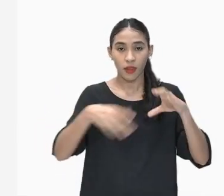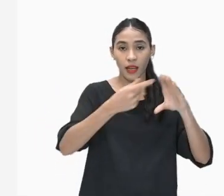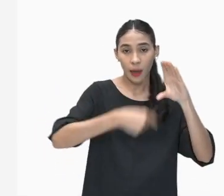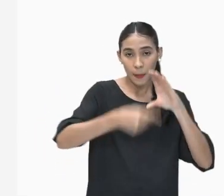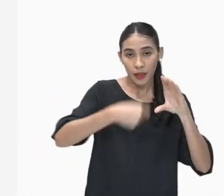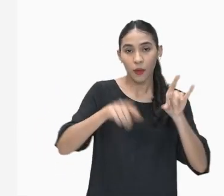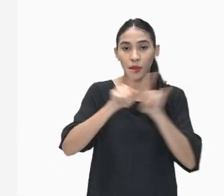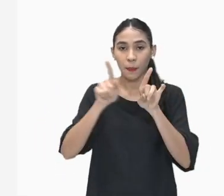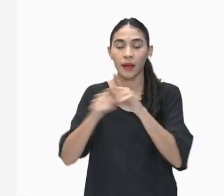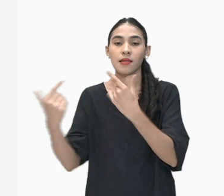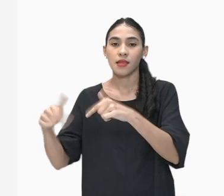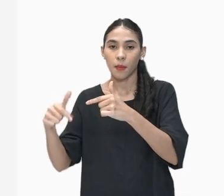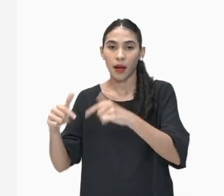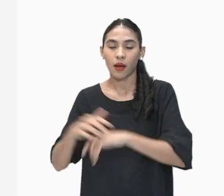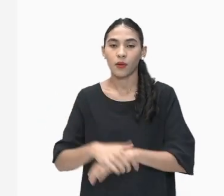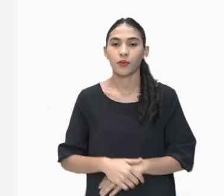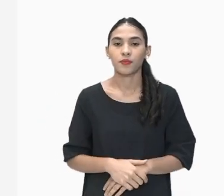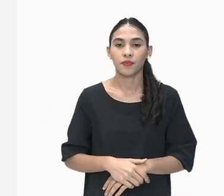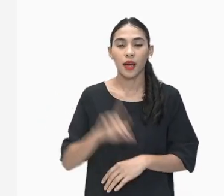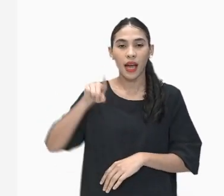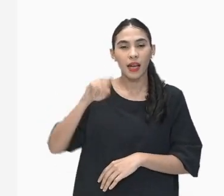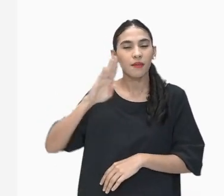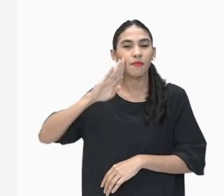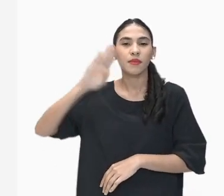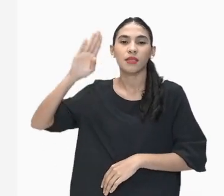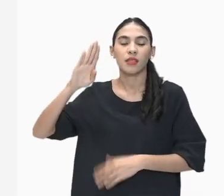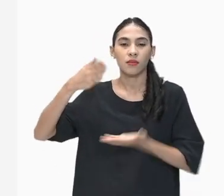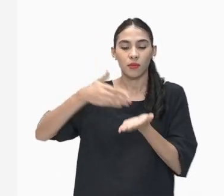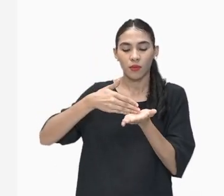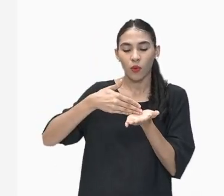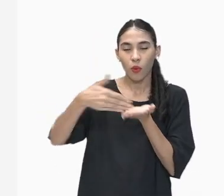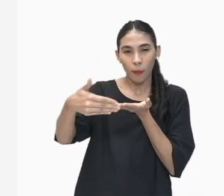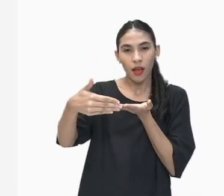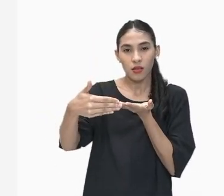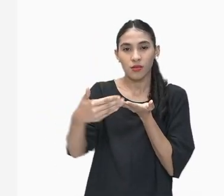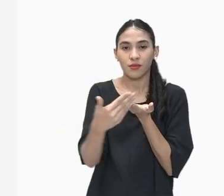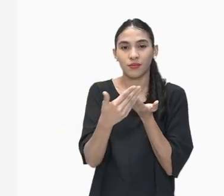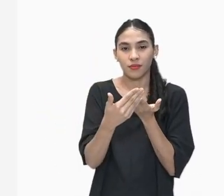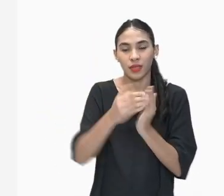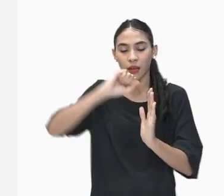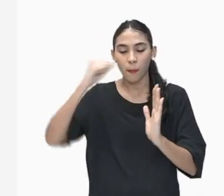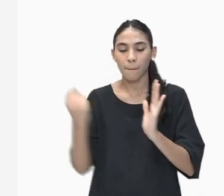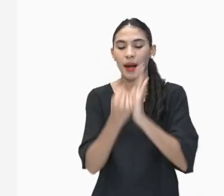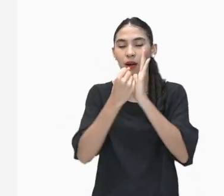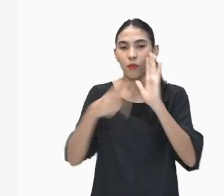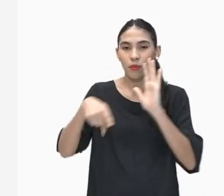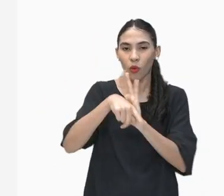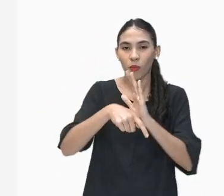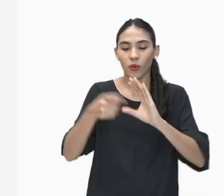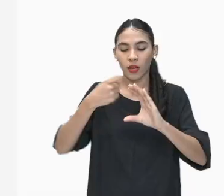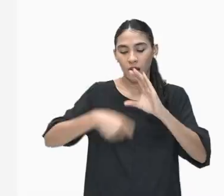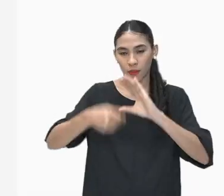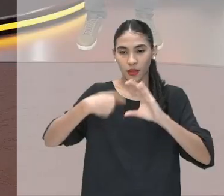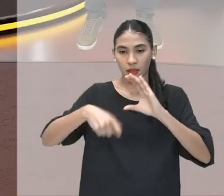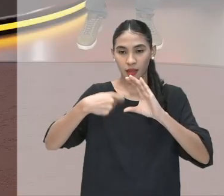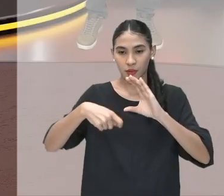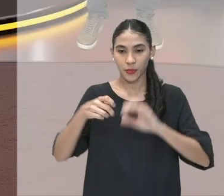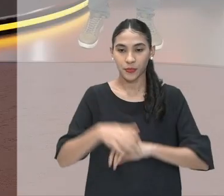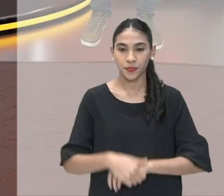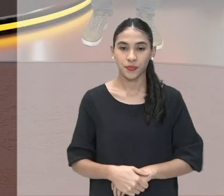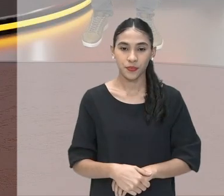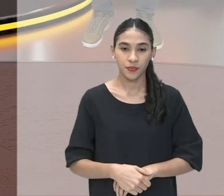trabalho. Então é o princípio, a incipiência aí do nascimento do capitalismo. Vamos